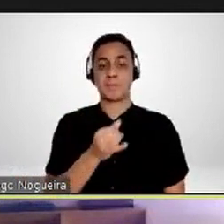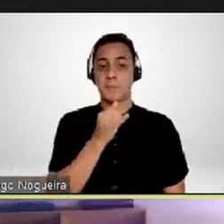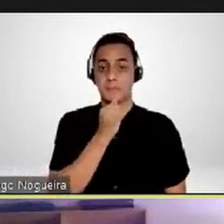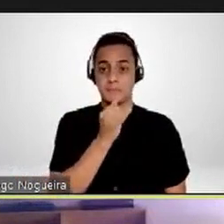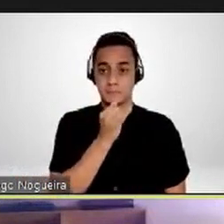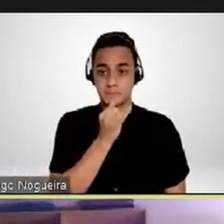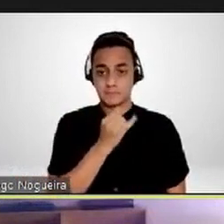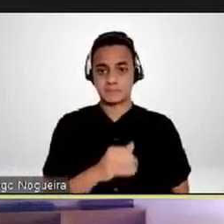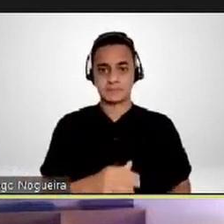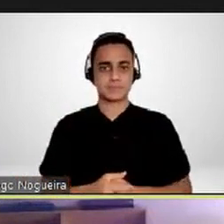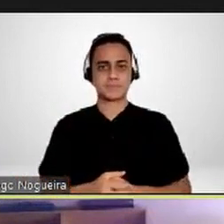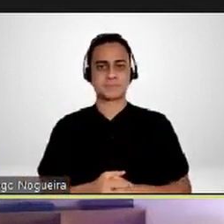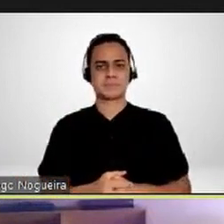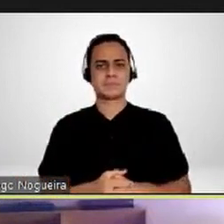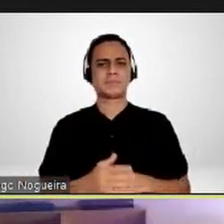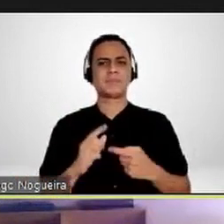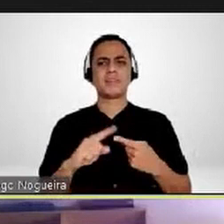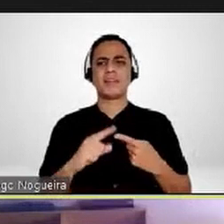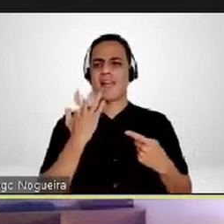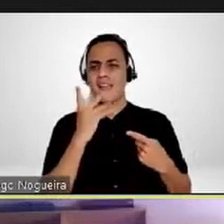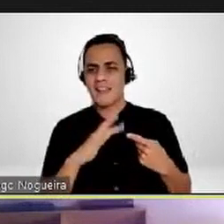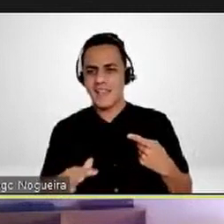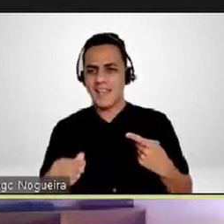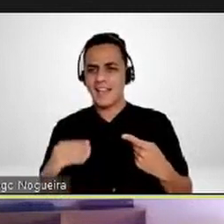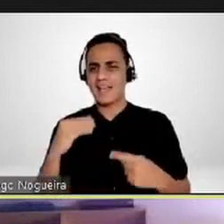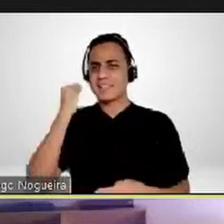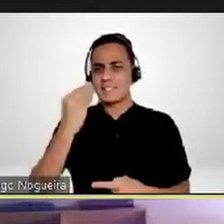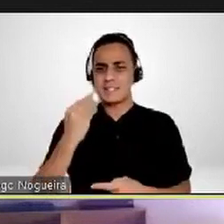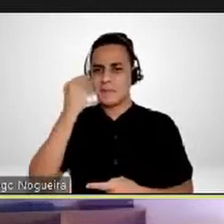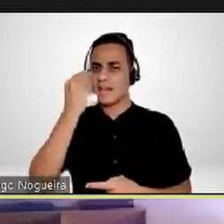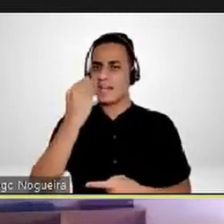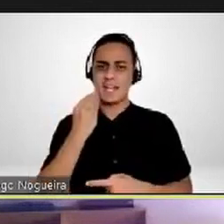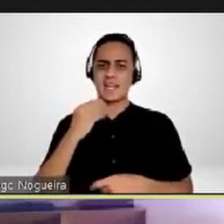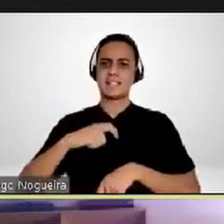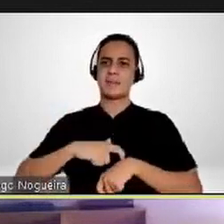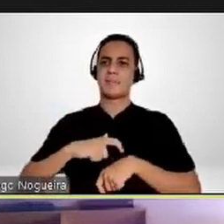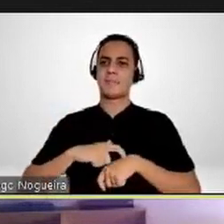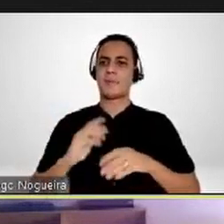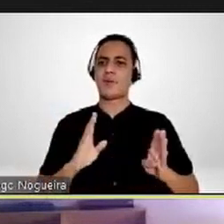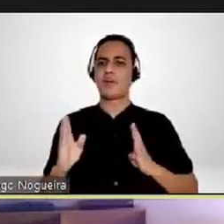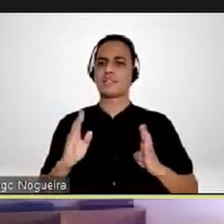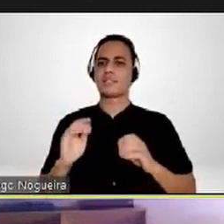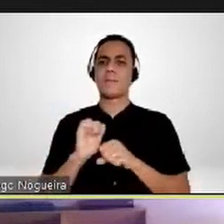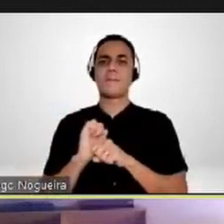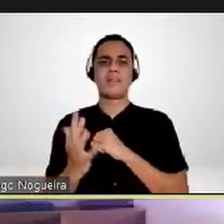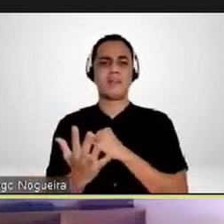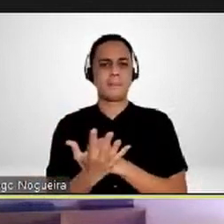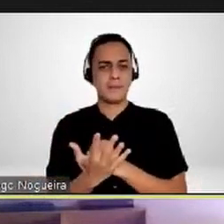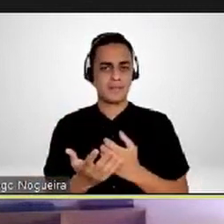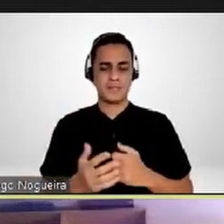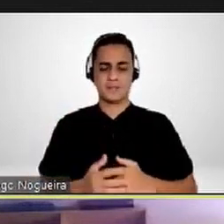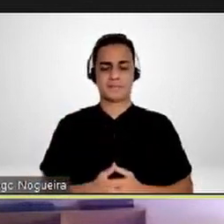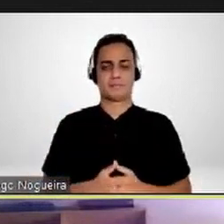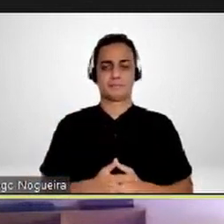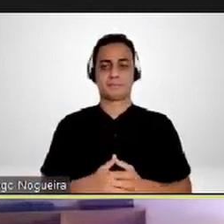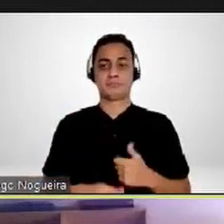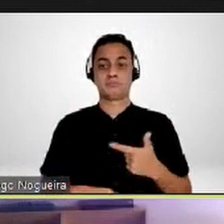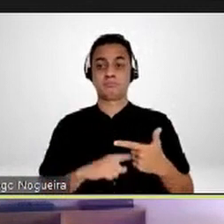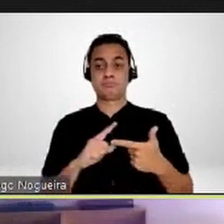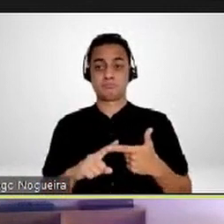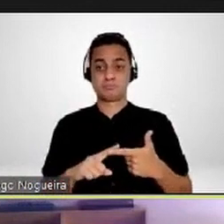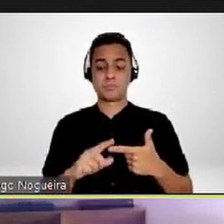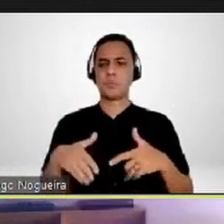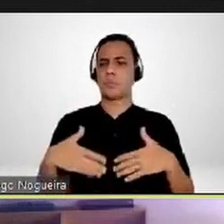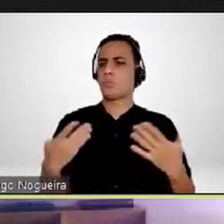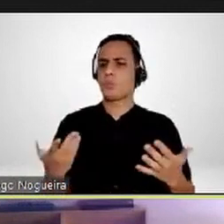crianças experienciam na situação de exceção que é a pandemia? Quais são os temas e os significados que